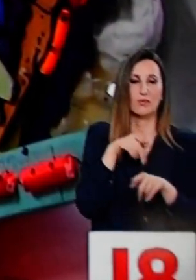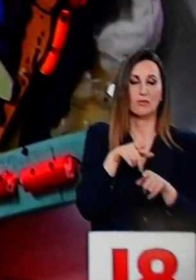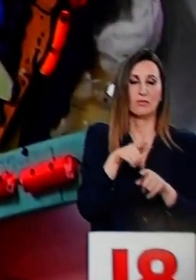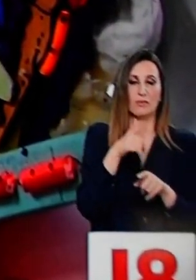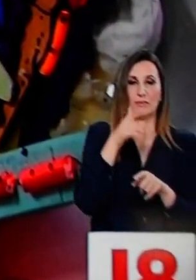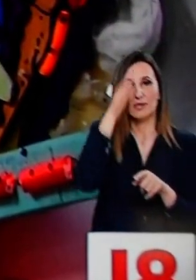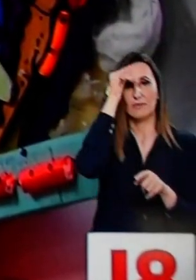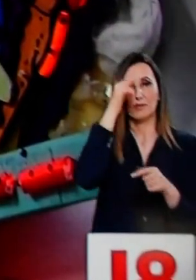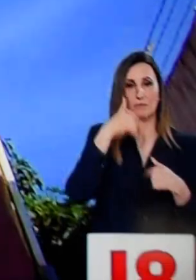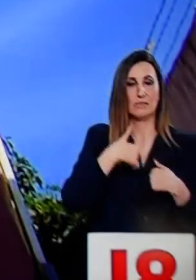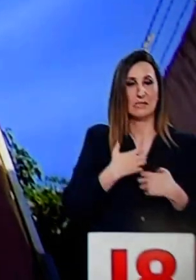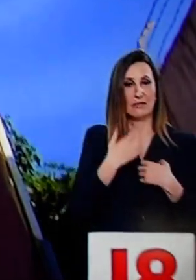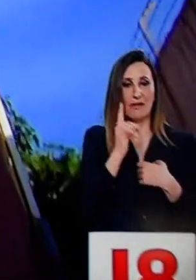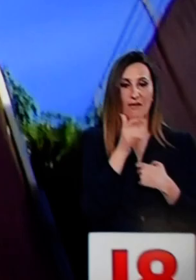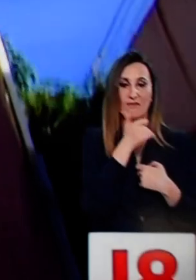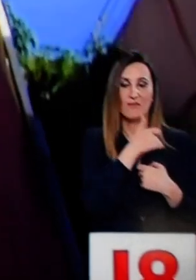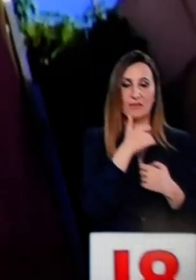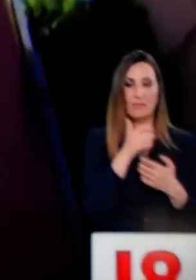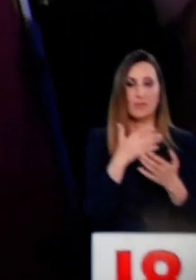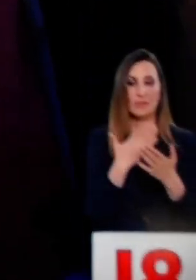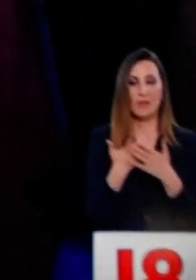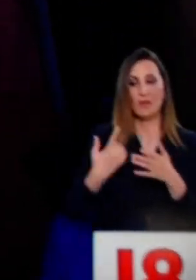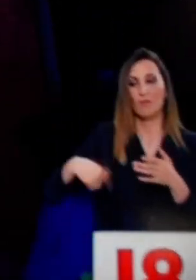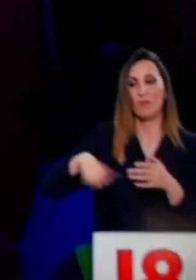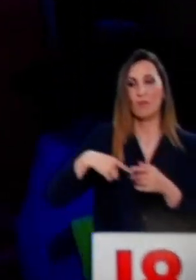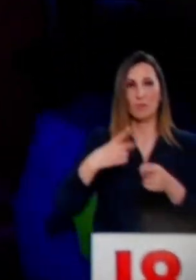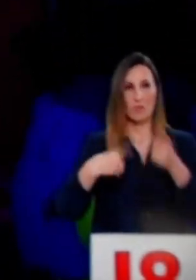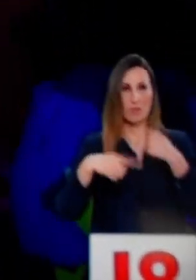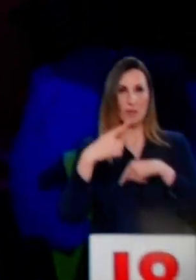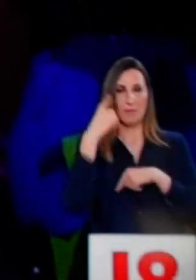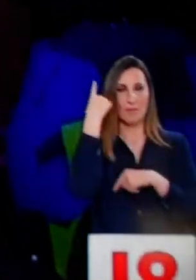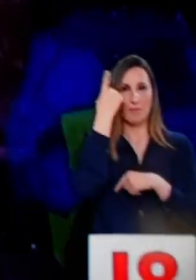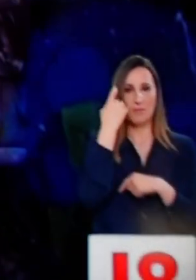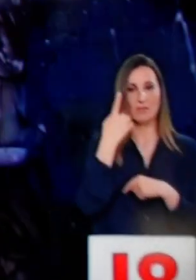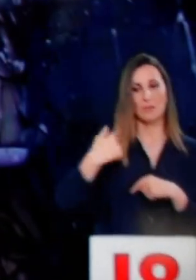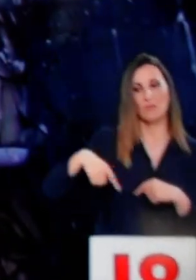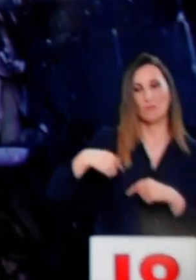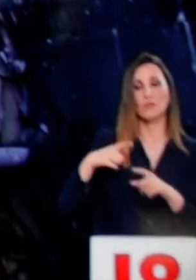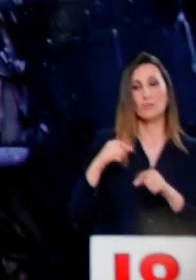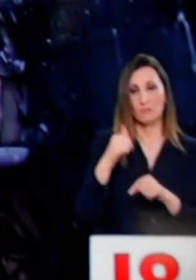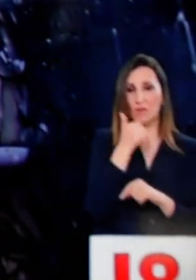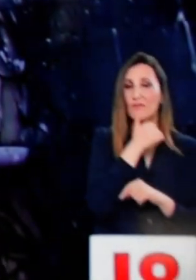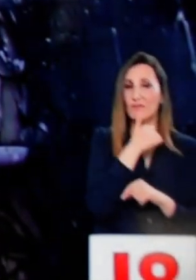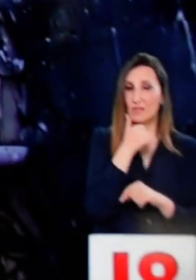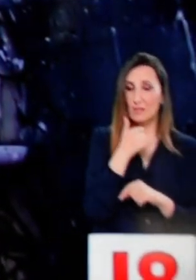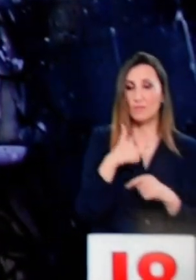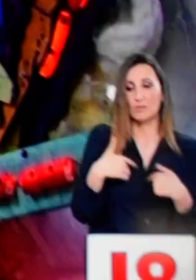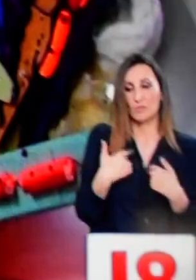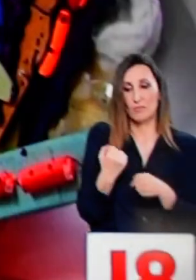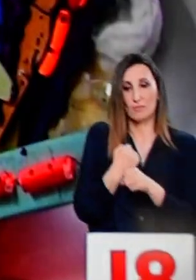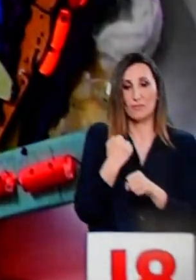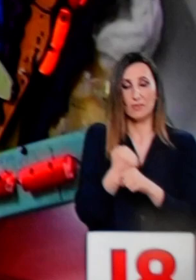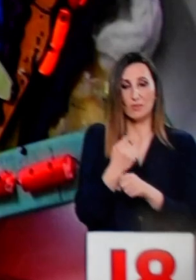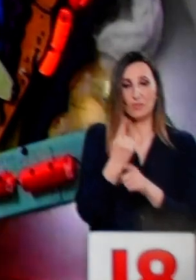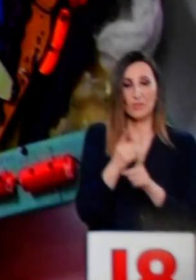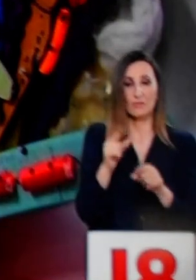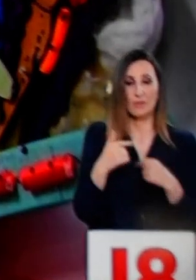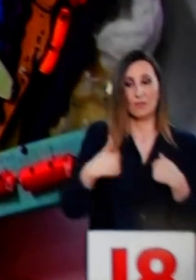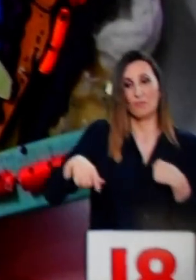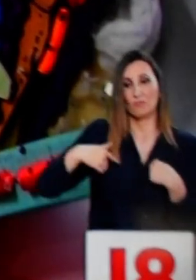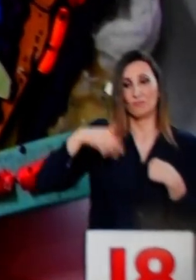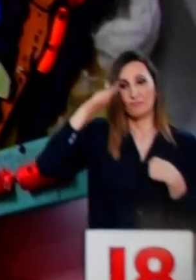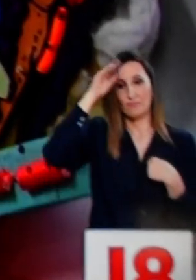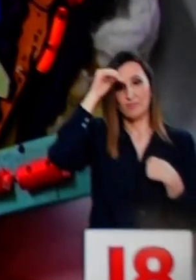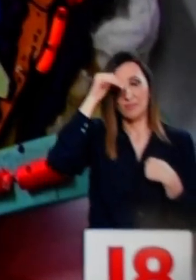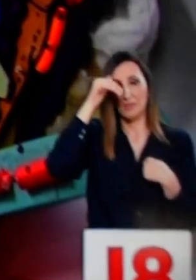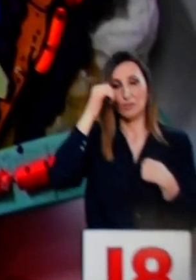vítimas dá quase como nós também pensarmos que nós somos também as vítimas dessa própria ação, porque na verdade nós também somos animais.